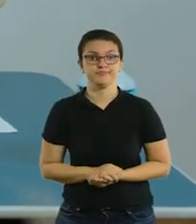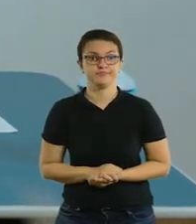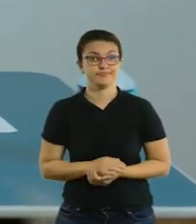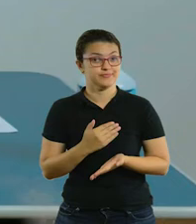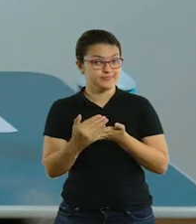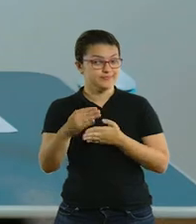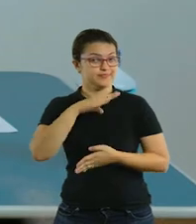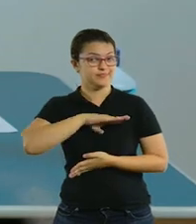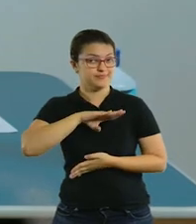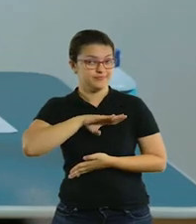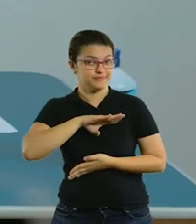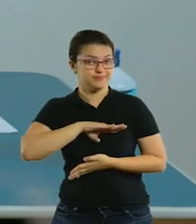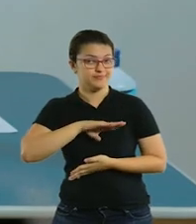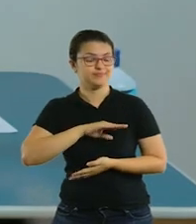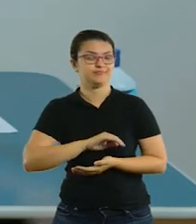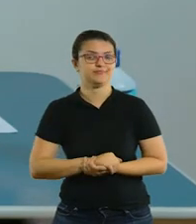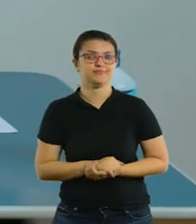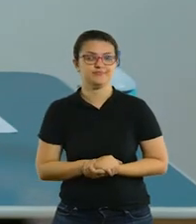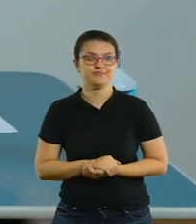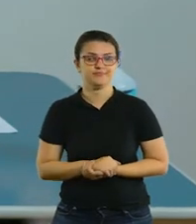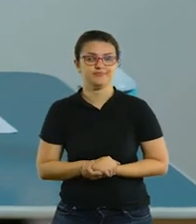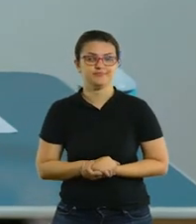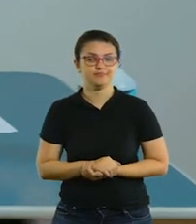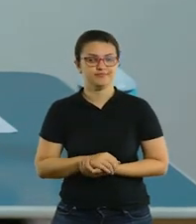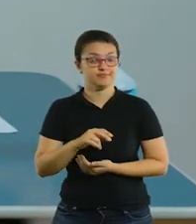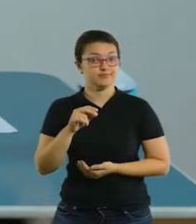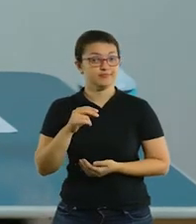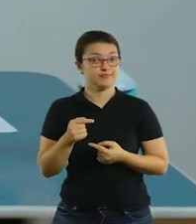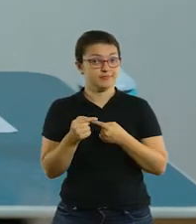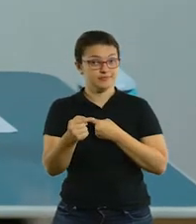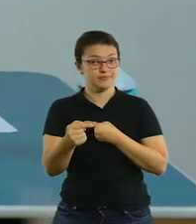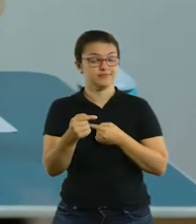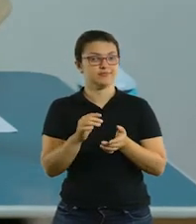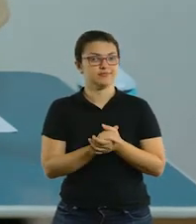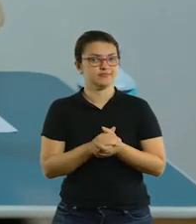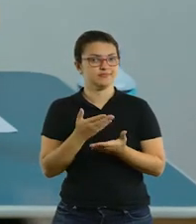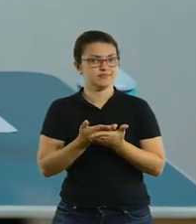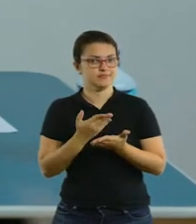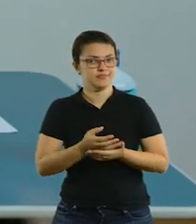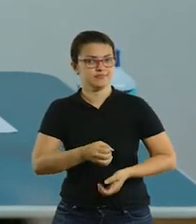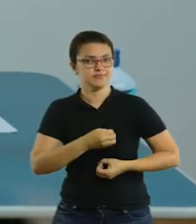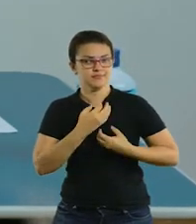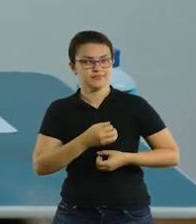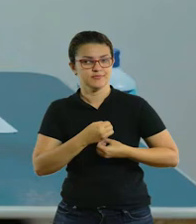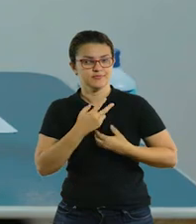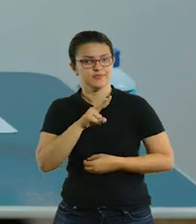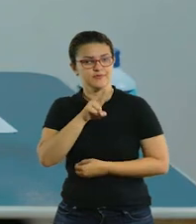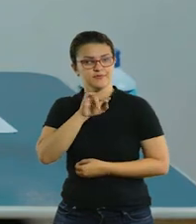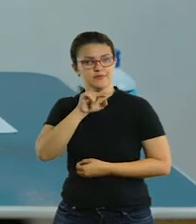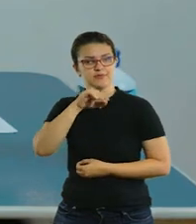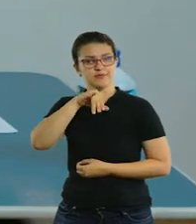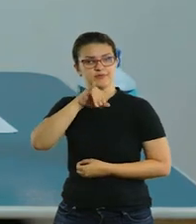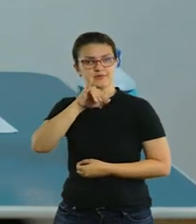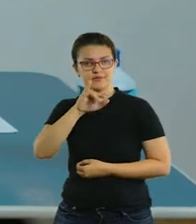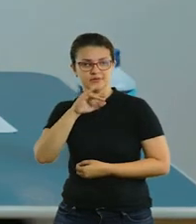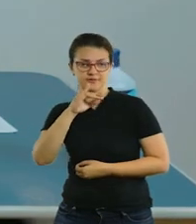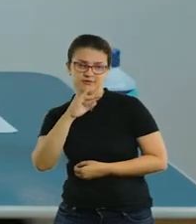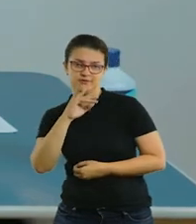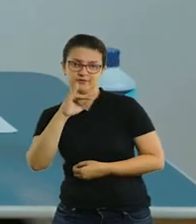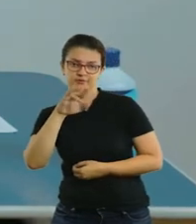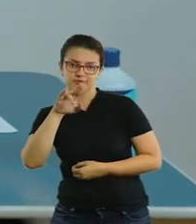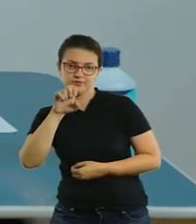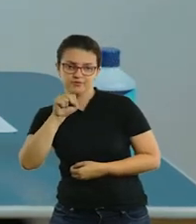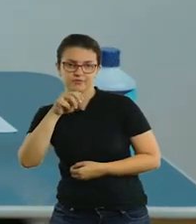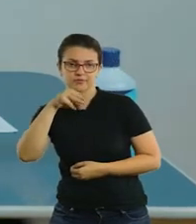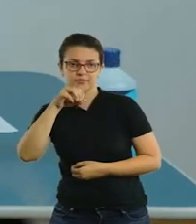Vamos iniciar pela disciplina de Língua Portuguesa. Essa semana nós vamos estudar um poema do escritor Vinícius de Moraes, que escreveu